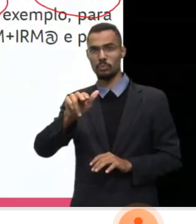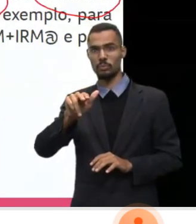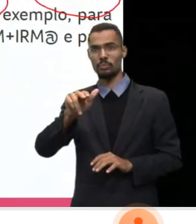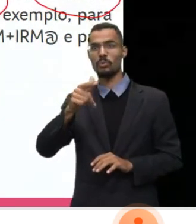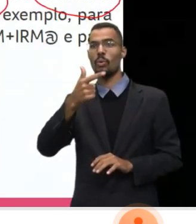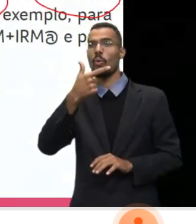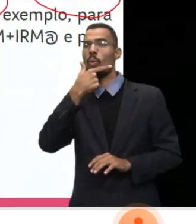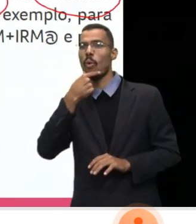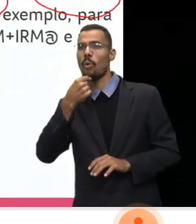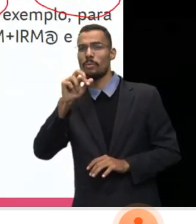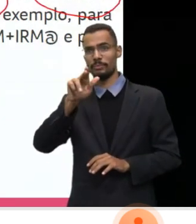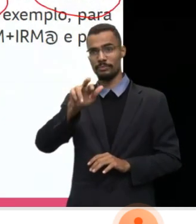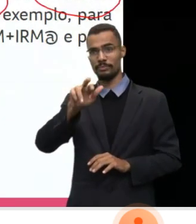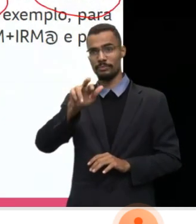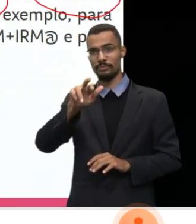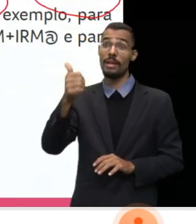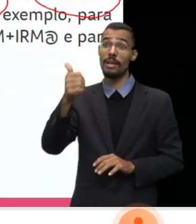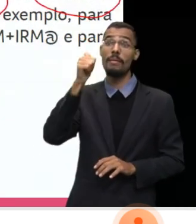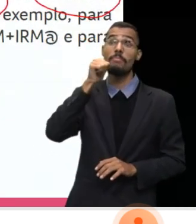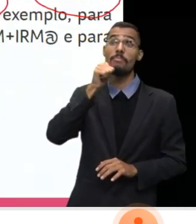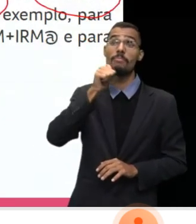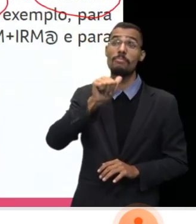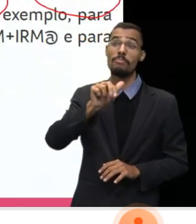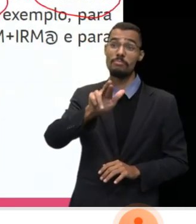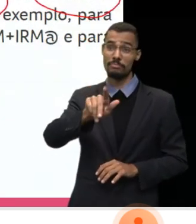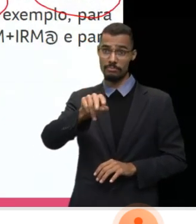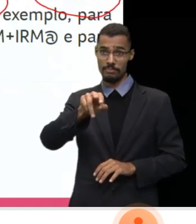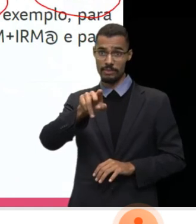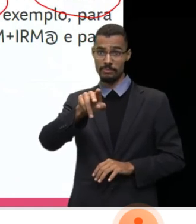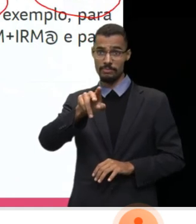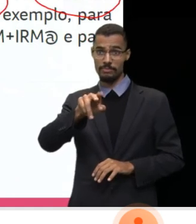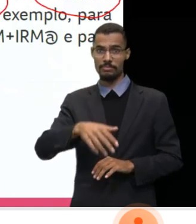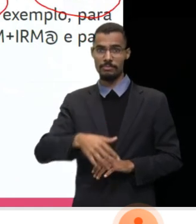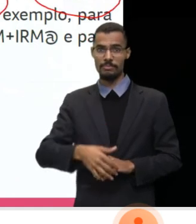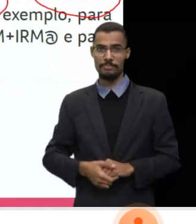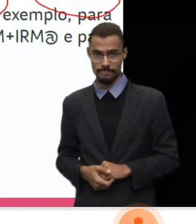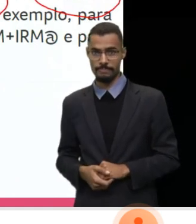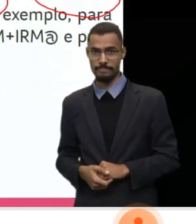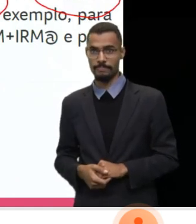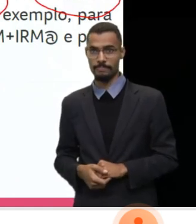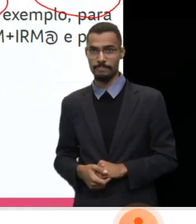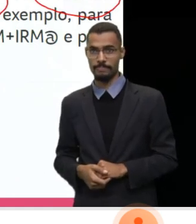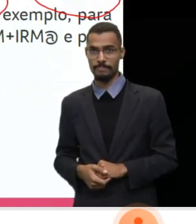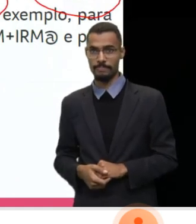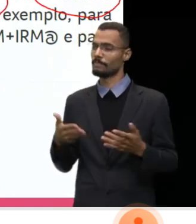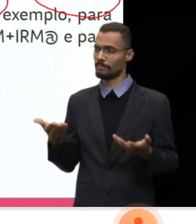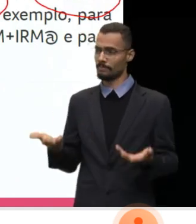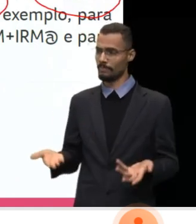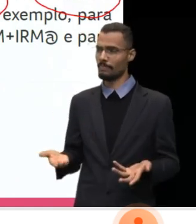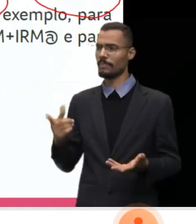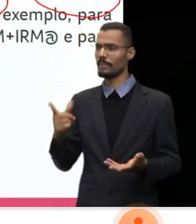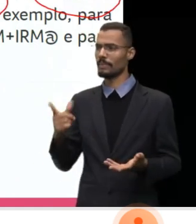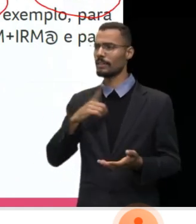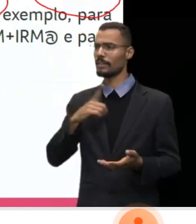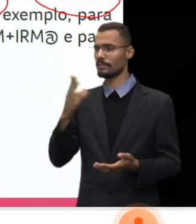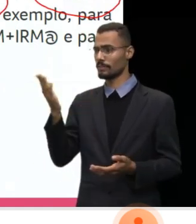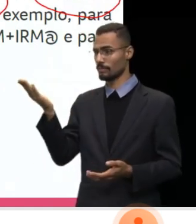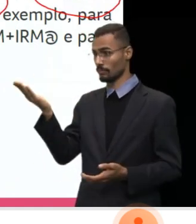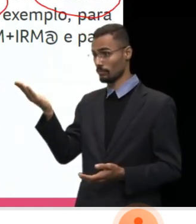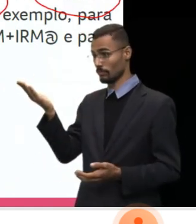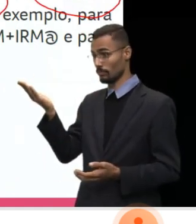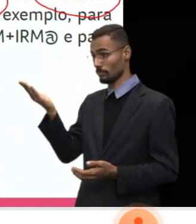mais irmão, irmã, mulher mais irmã. Então, nós temos